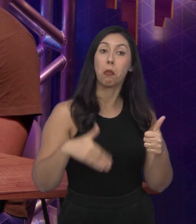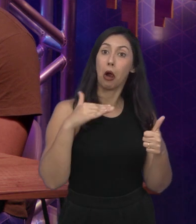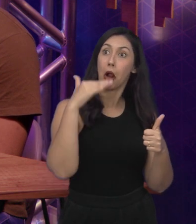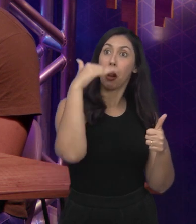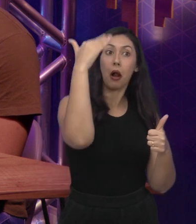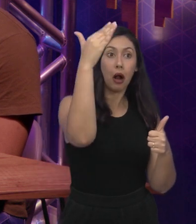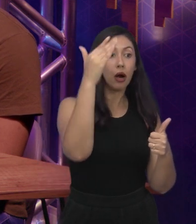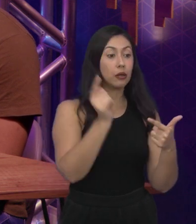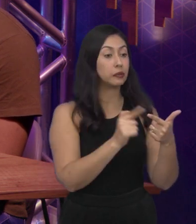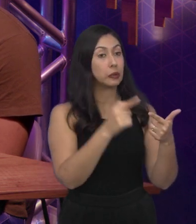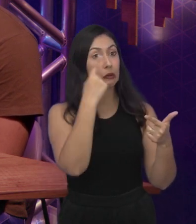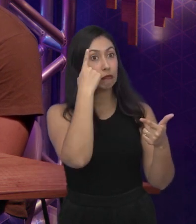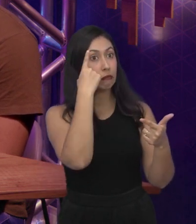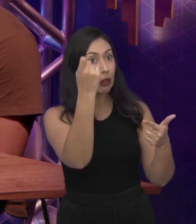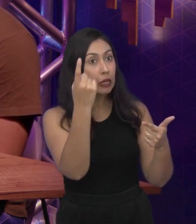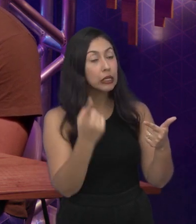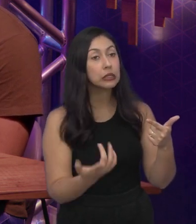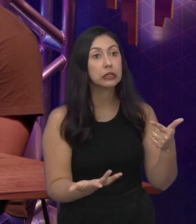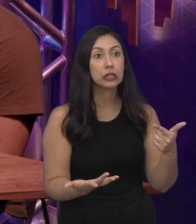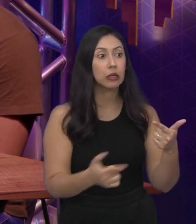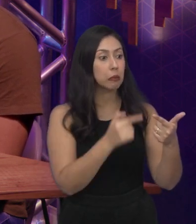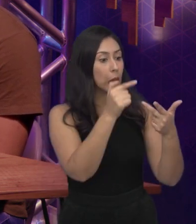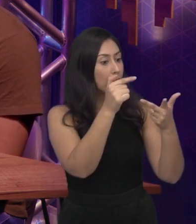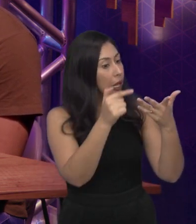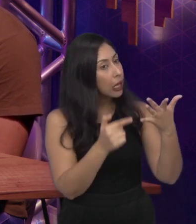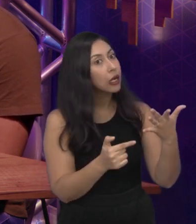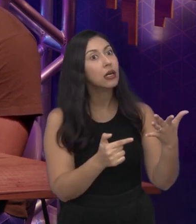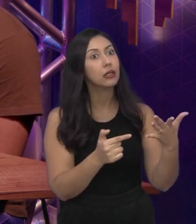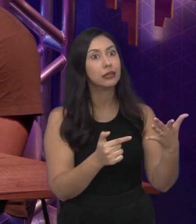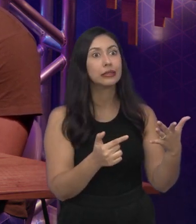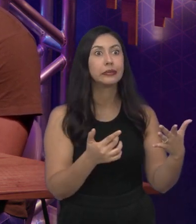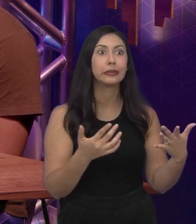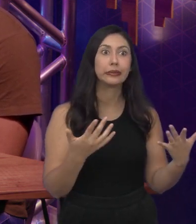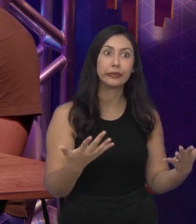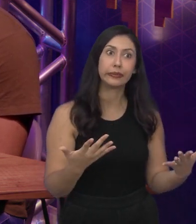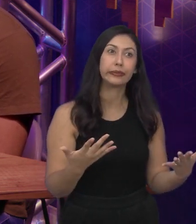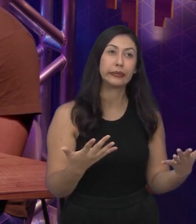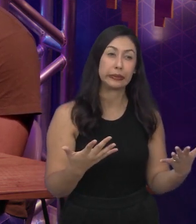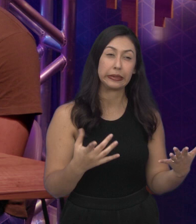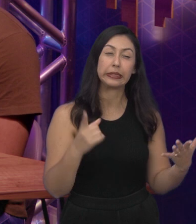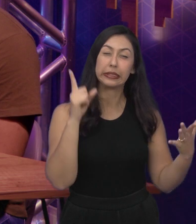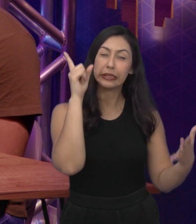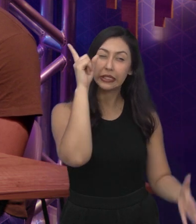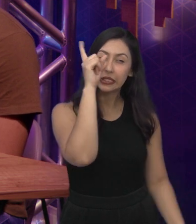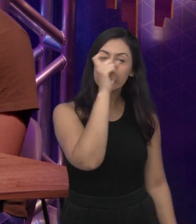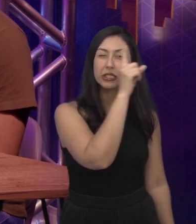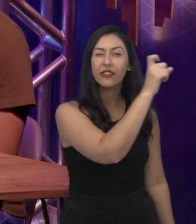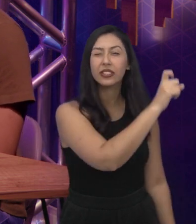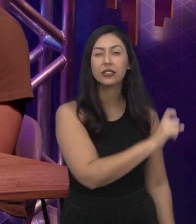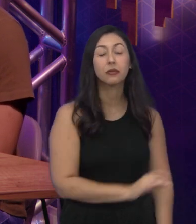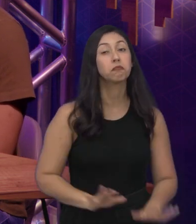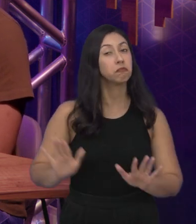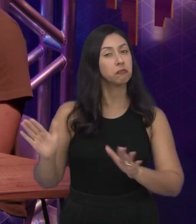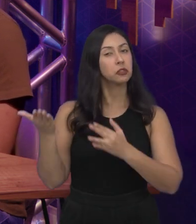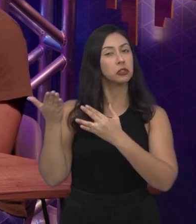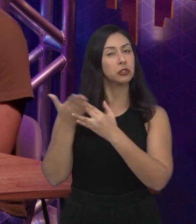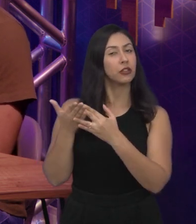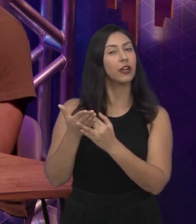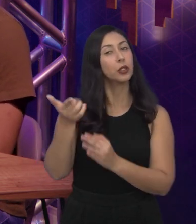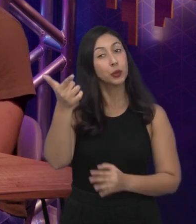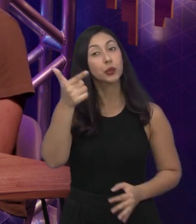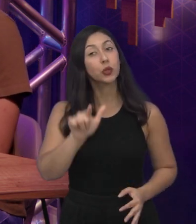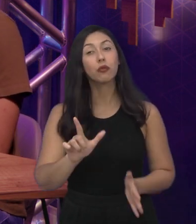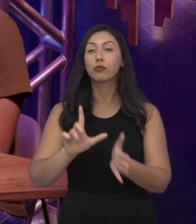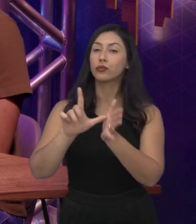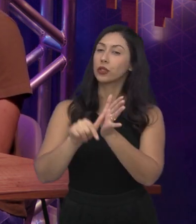de desenvolvimento, como a violência, então é muito intrínseco isso. A gente vai para